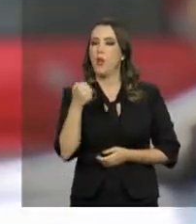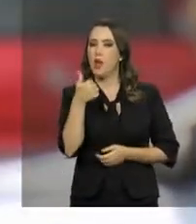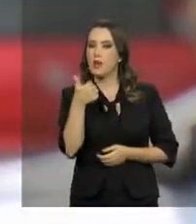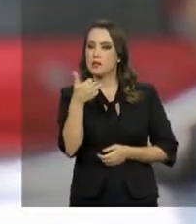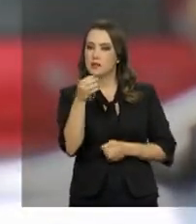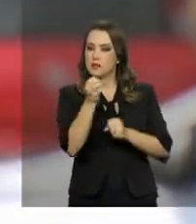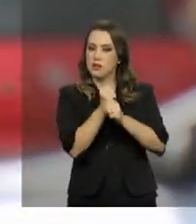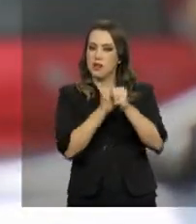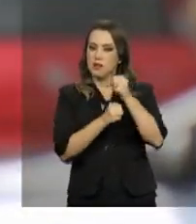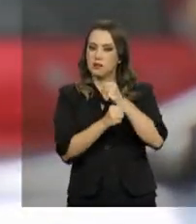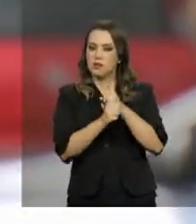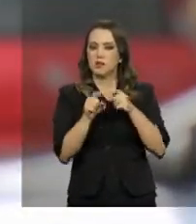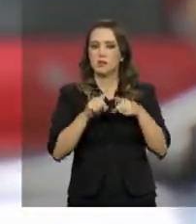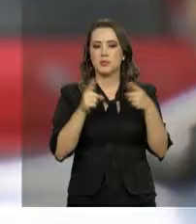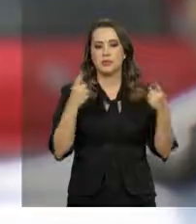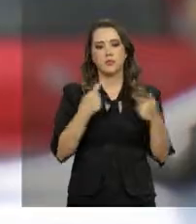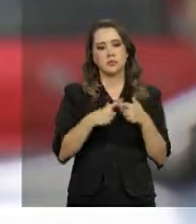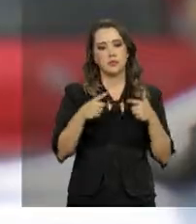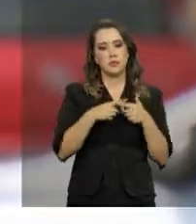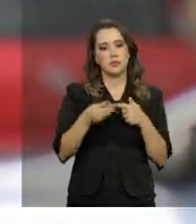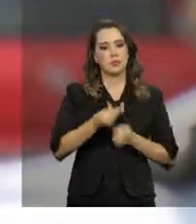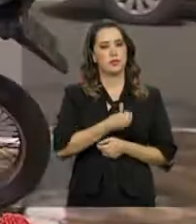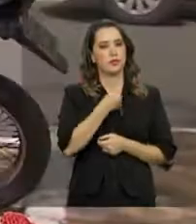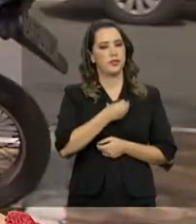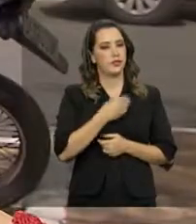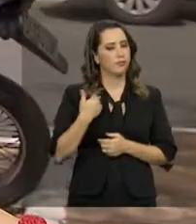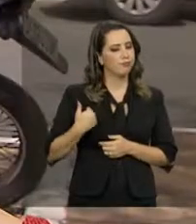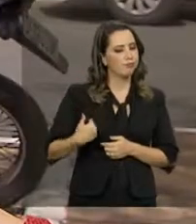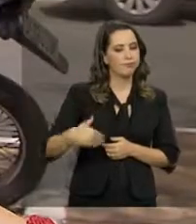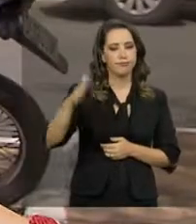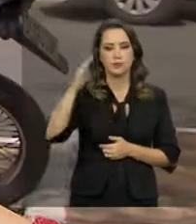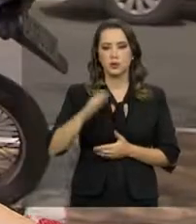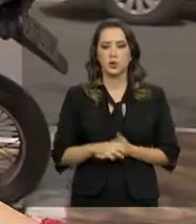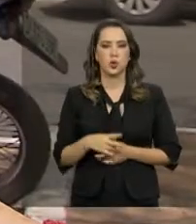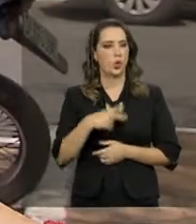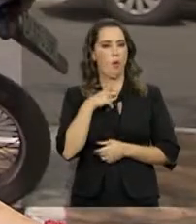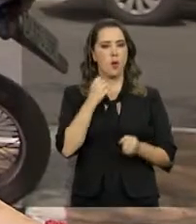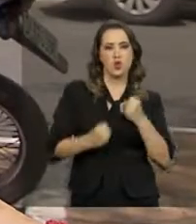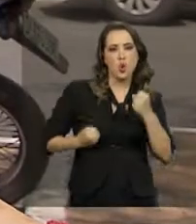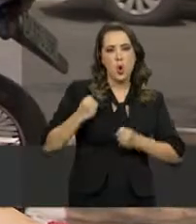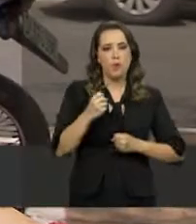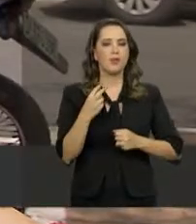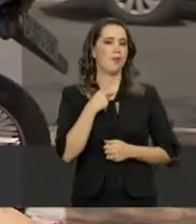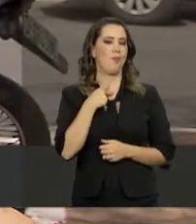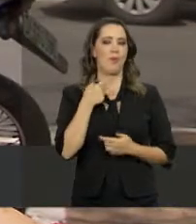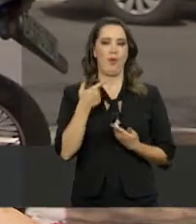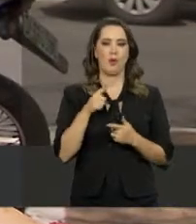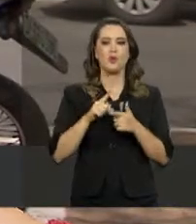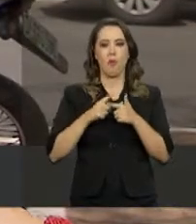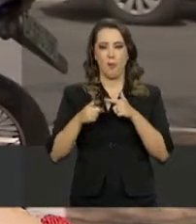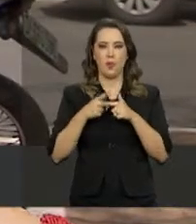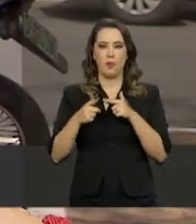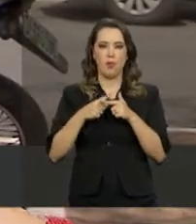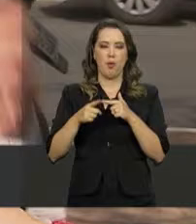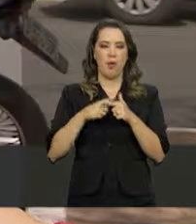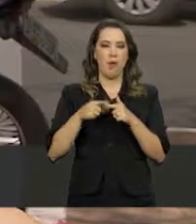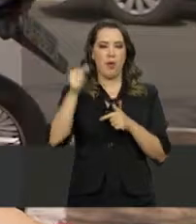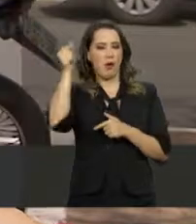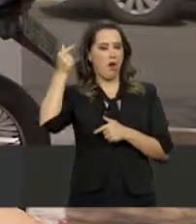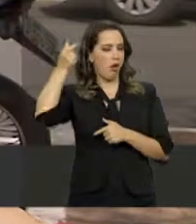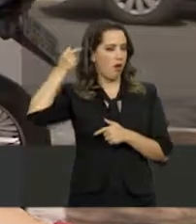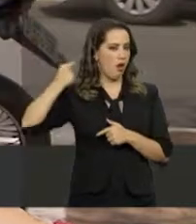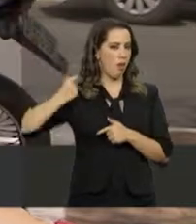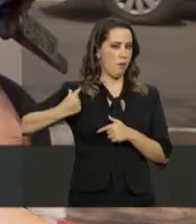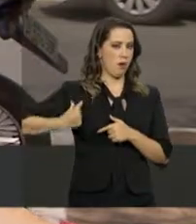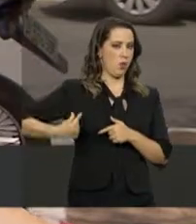anos mas as sequelas são para toda a vida eu não posso correr eu tô com degeneração leve no final da lomba entre acho que a